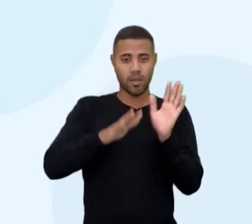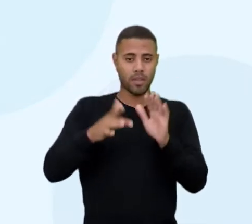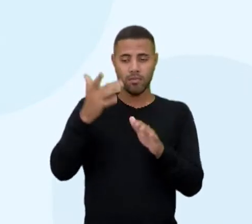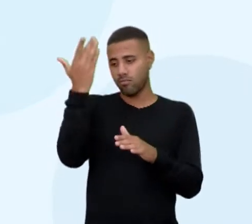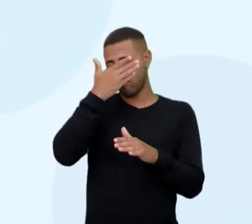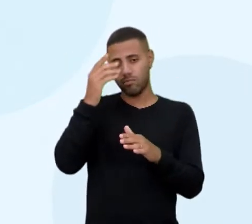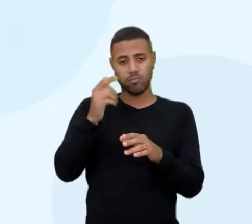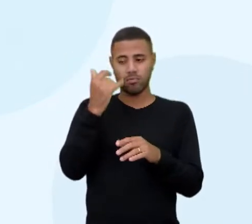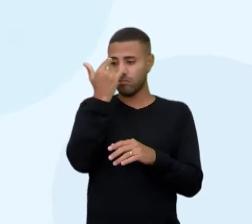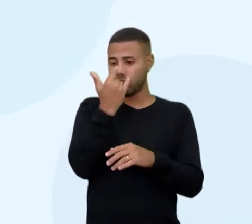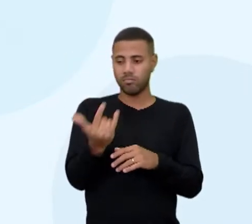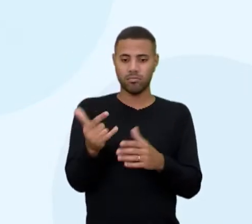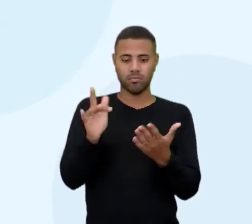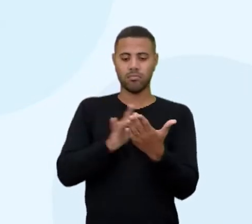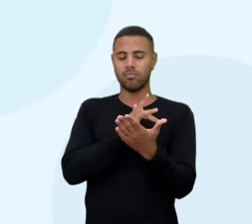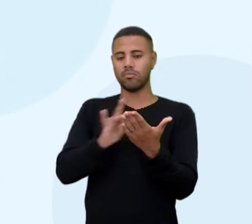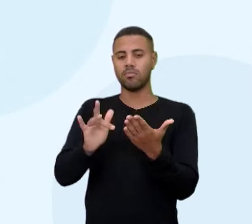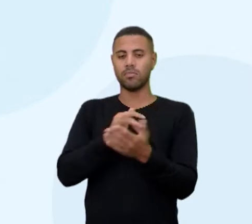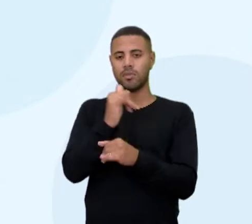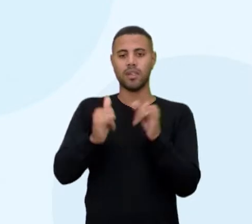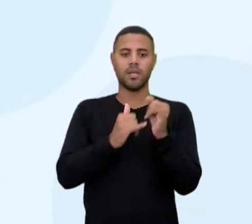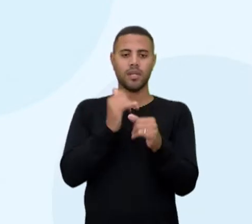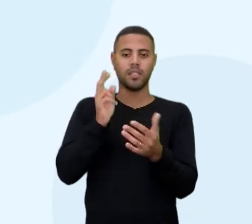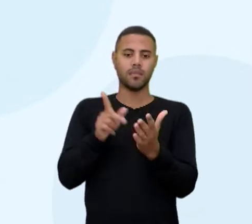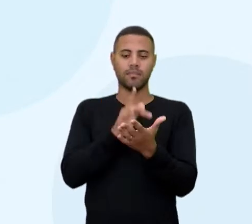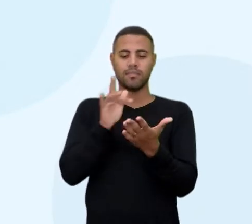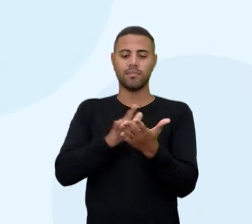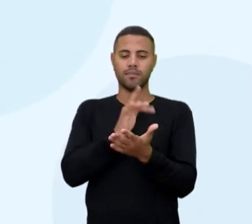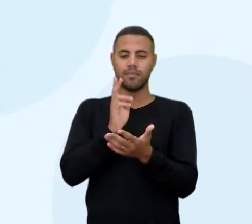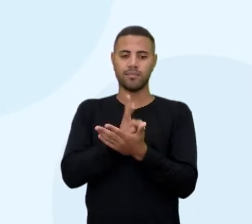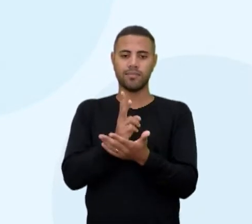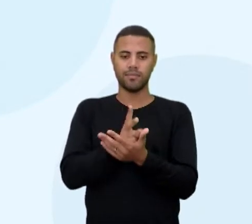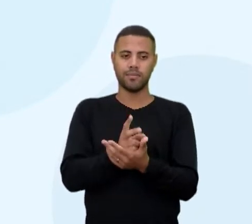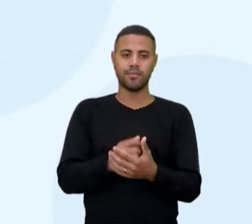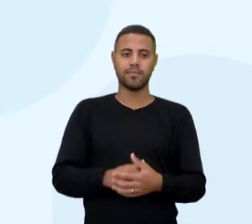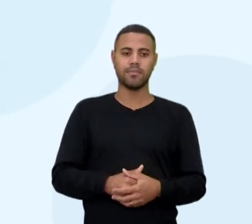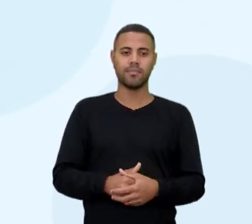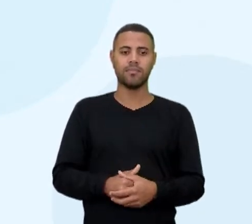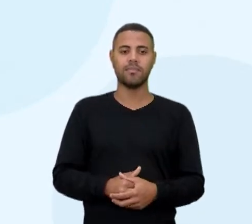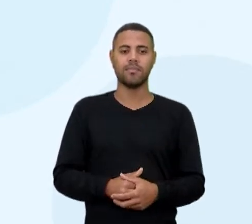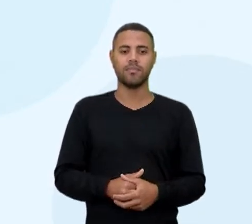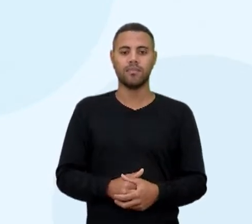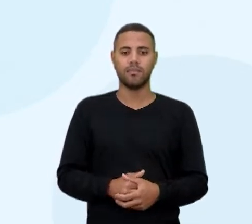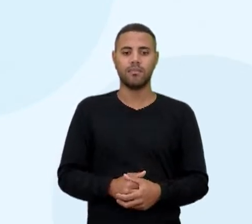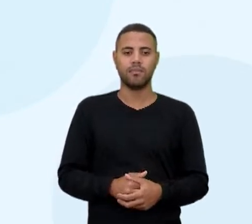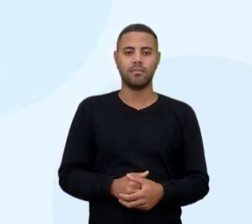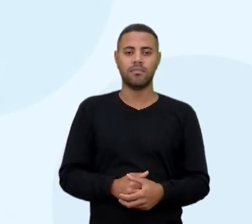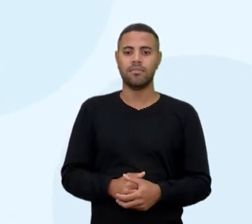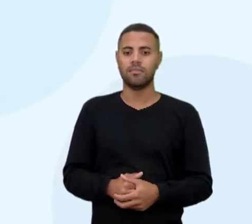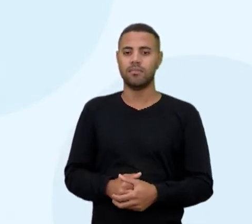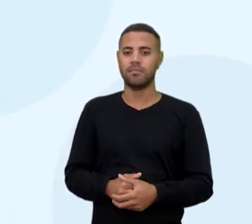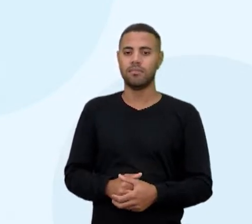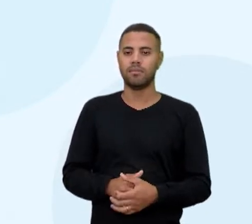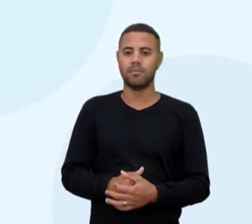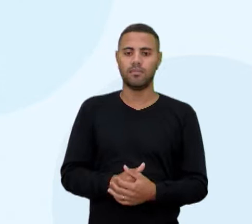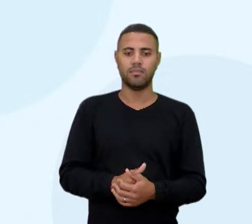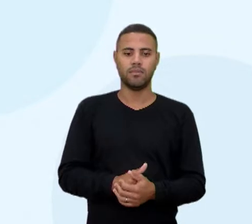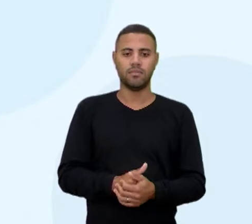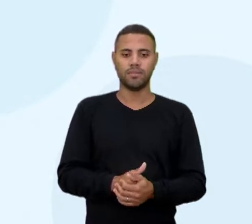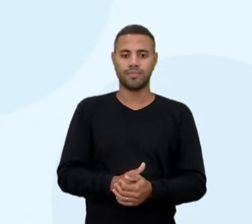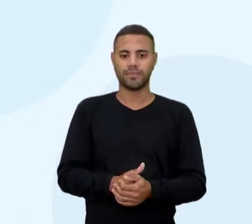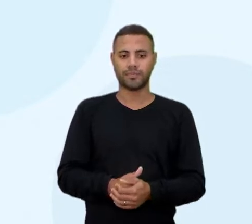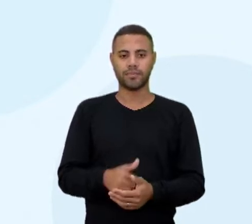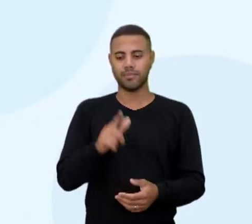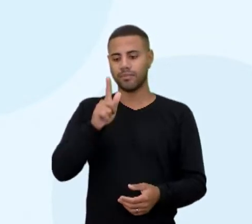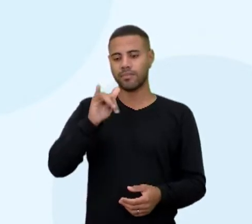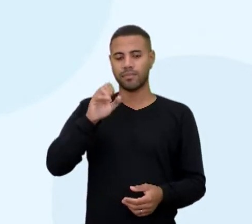inconsciente ao navegarem na internet, acrescentou Mariana, né, que é a pessoa que estava entrevistando a Gisele. Gisele